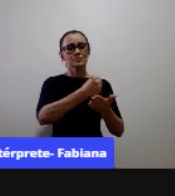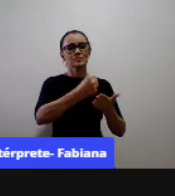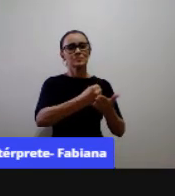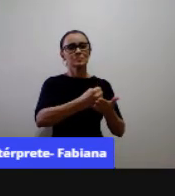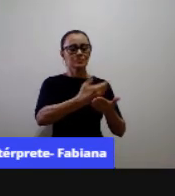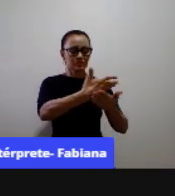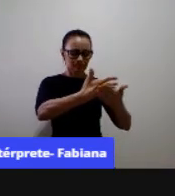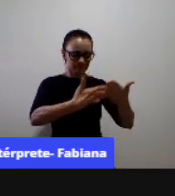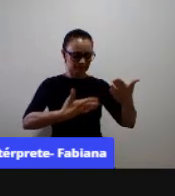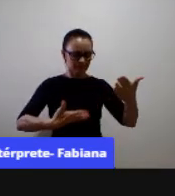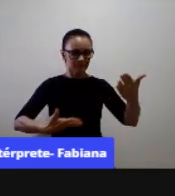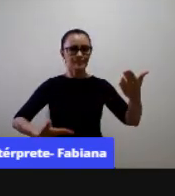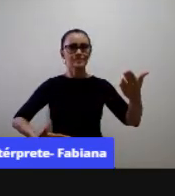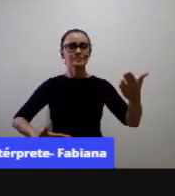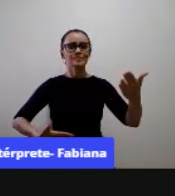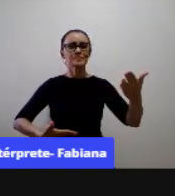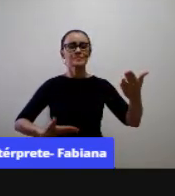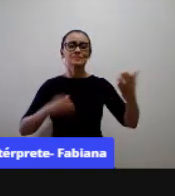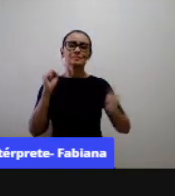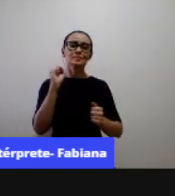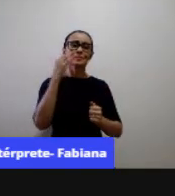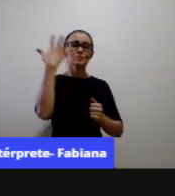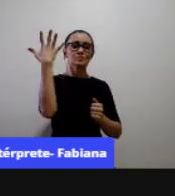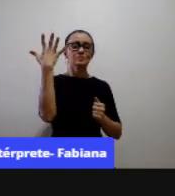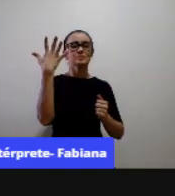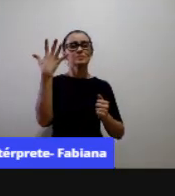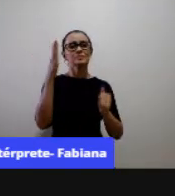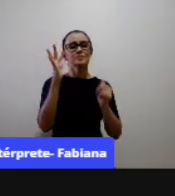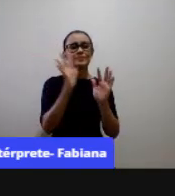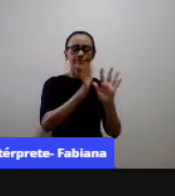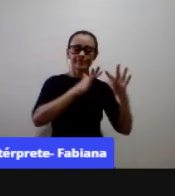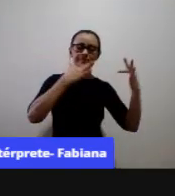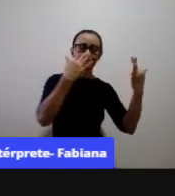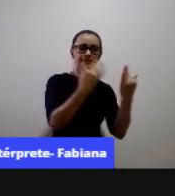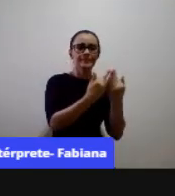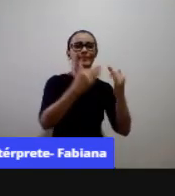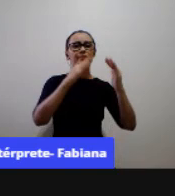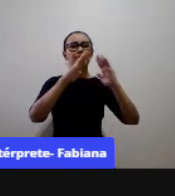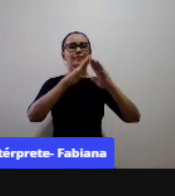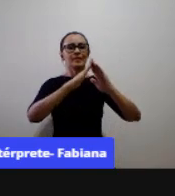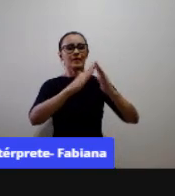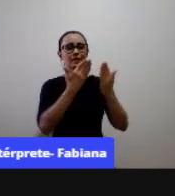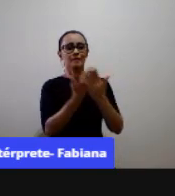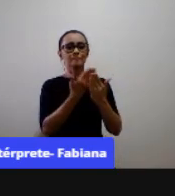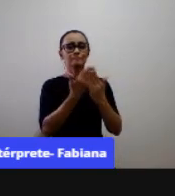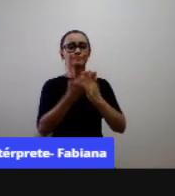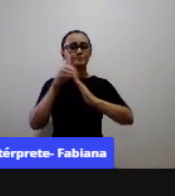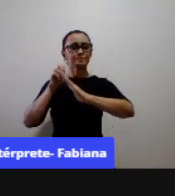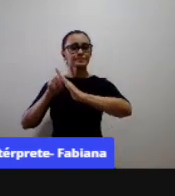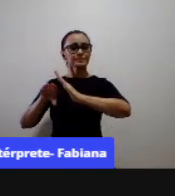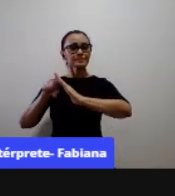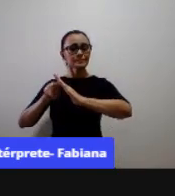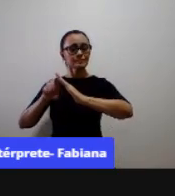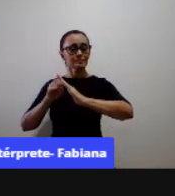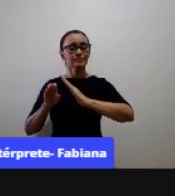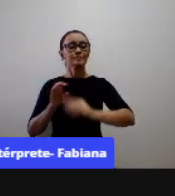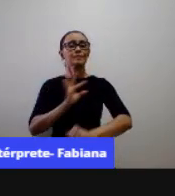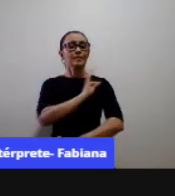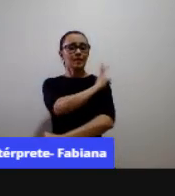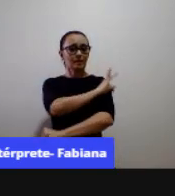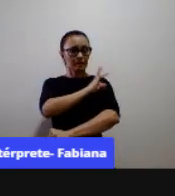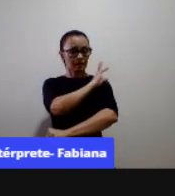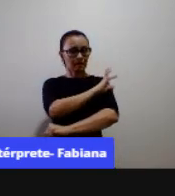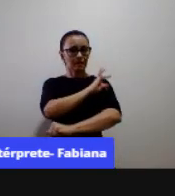a família, com a escola, né? Com a sala de recurso, né? Com o técnico também,